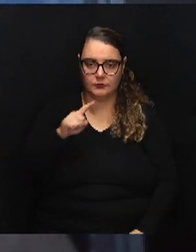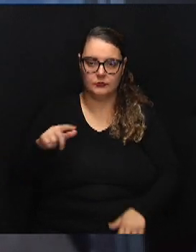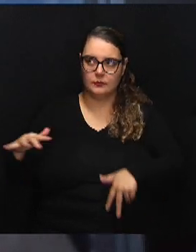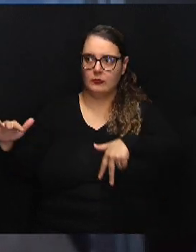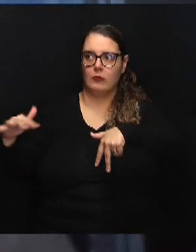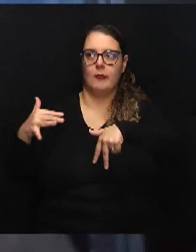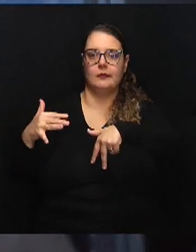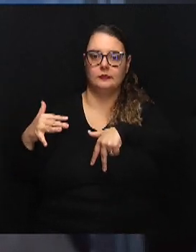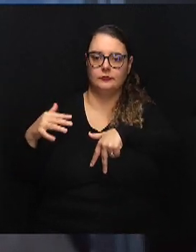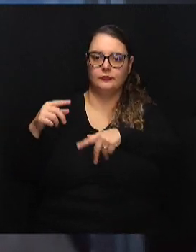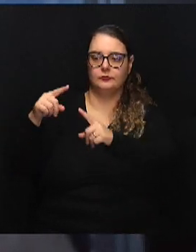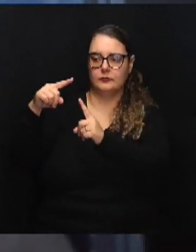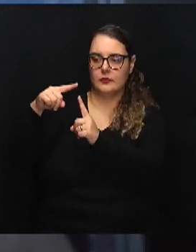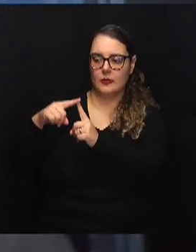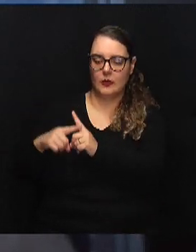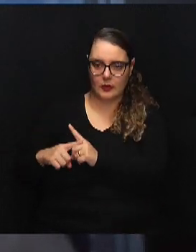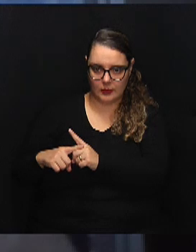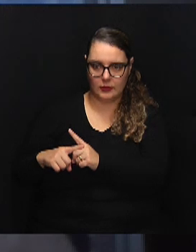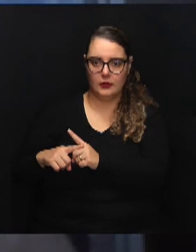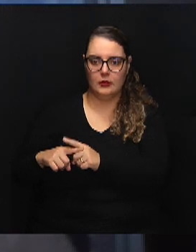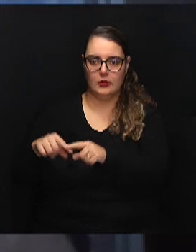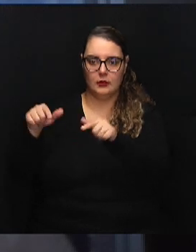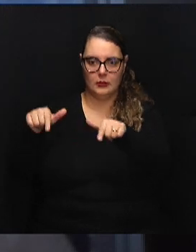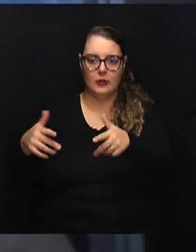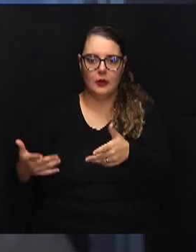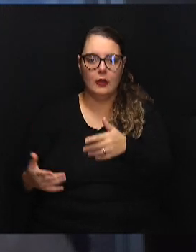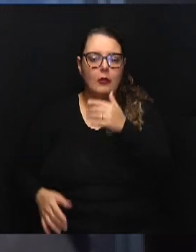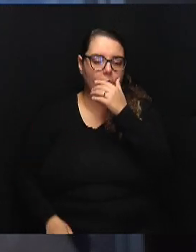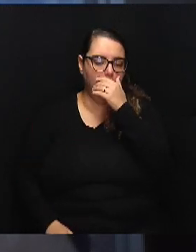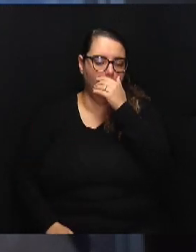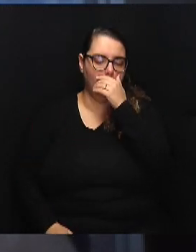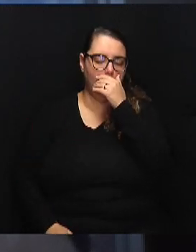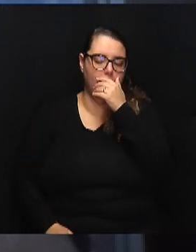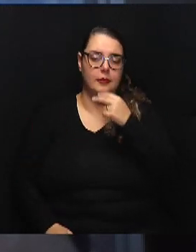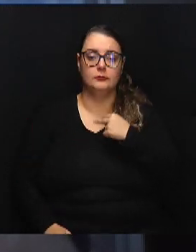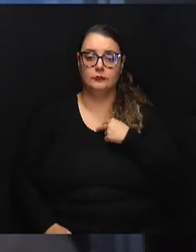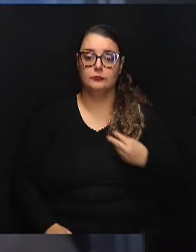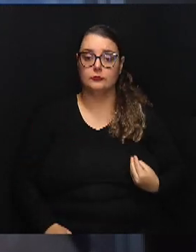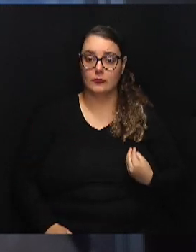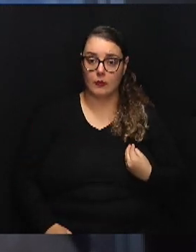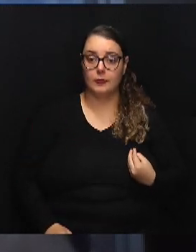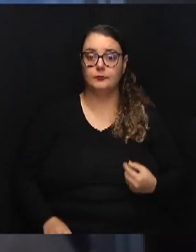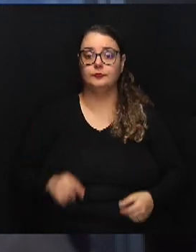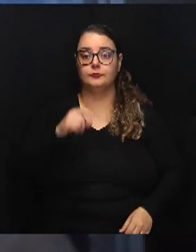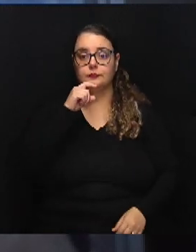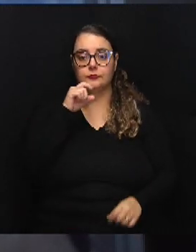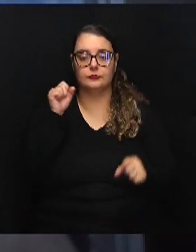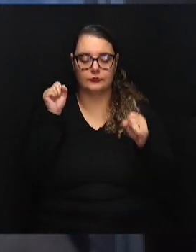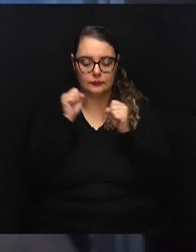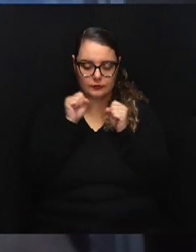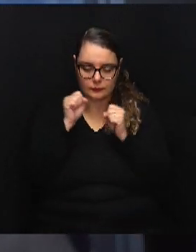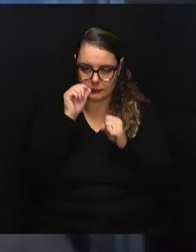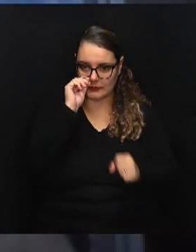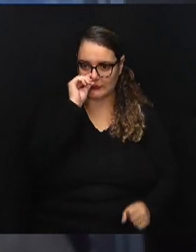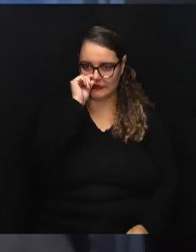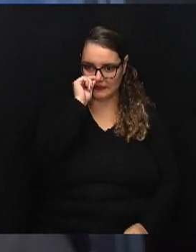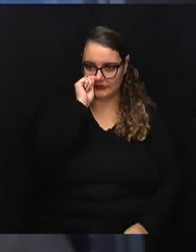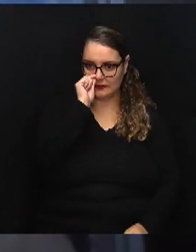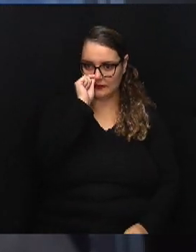temperaturas do ambiente muito baixa. Então, realmente fazer aquecimento, usar uma roupa adequada para a